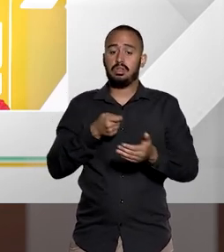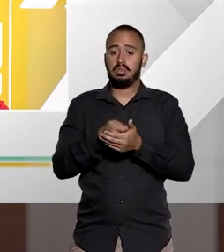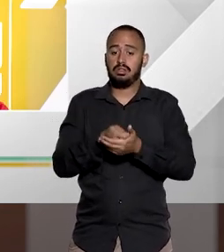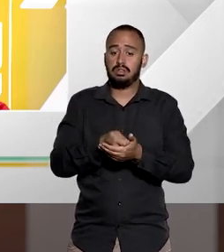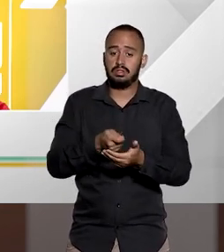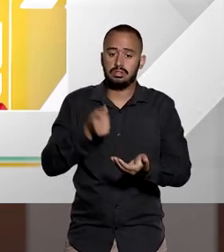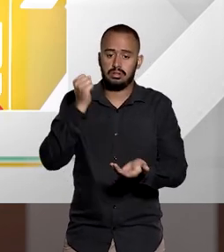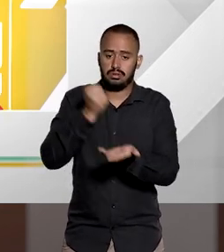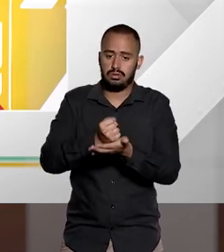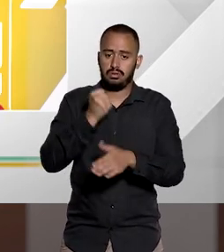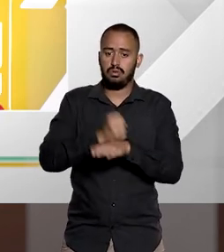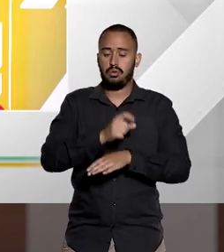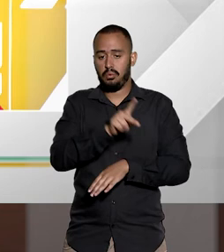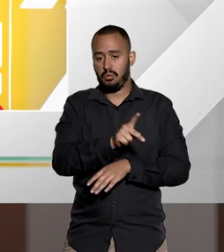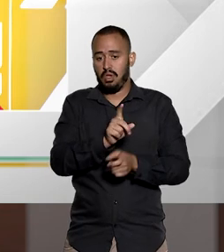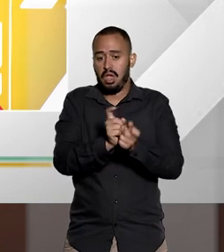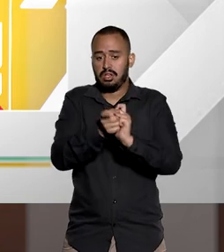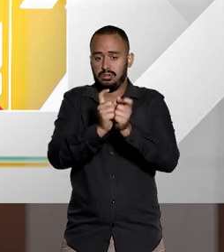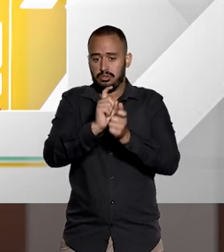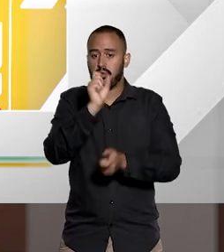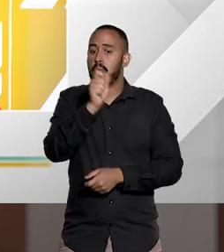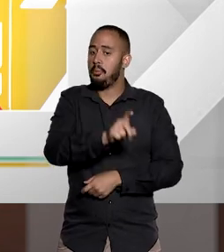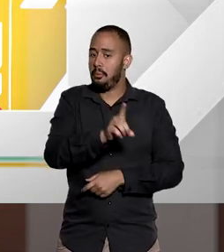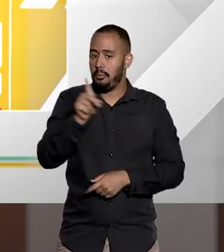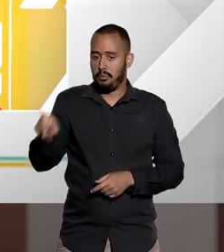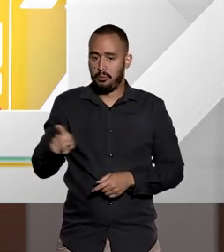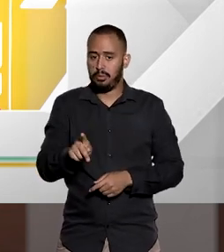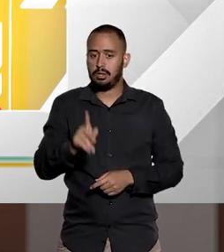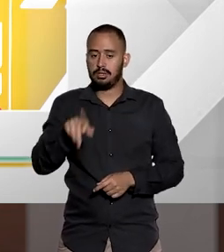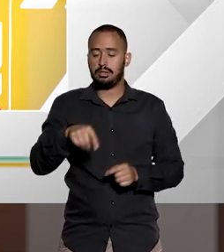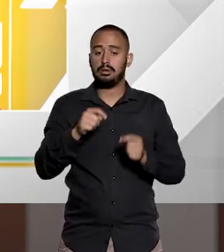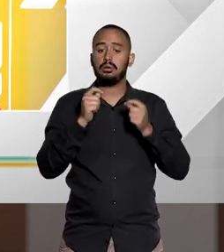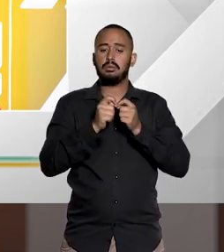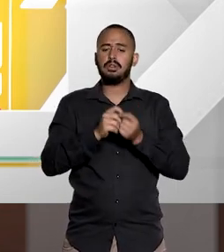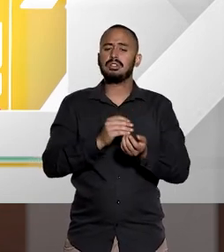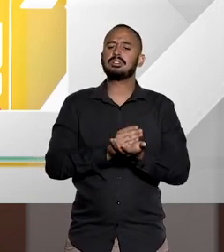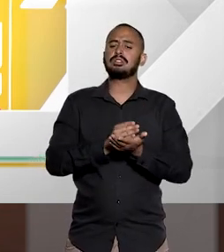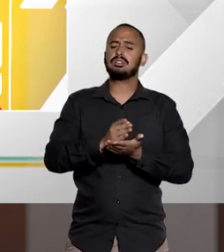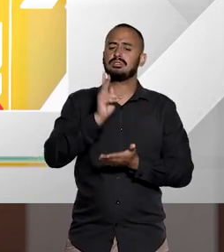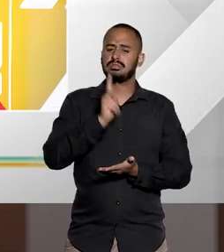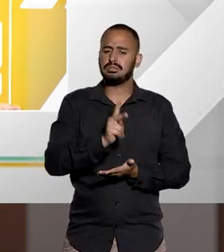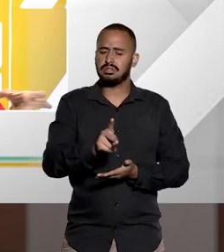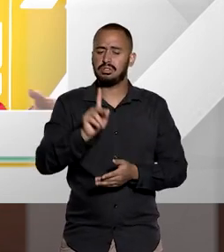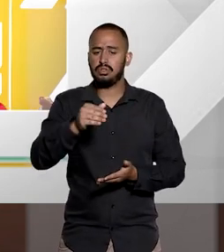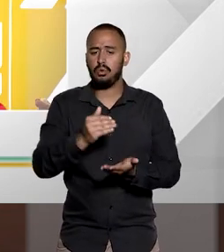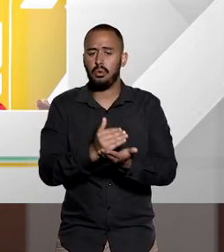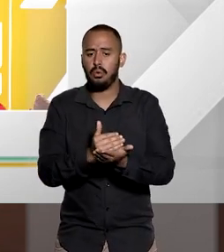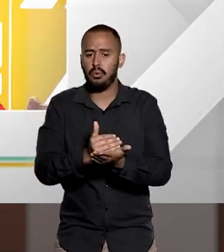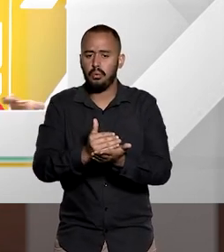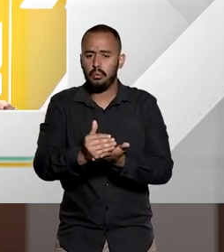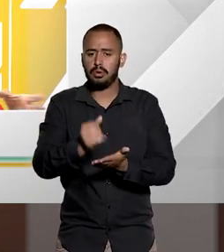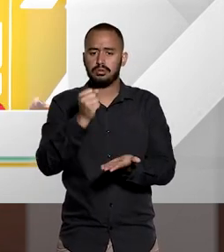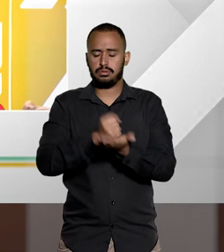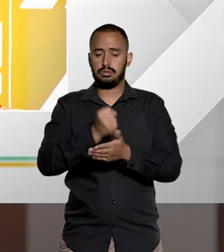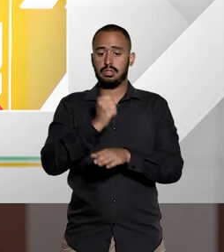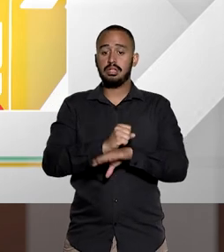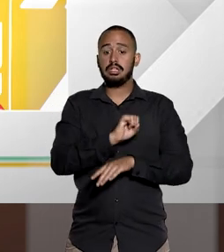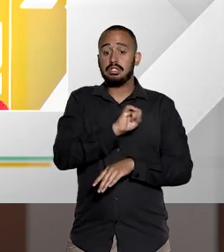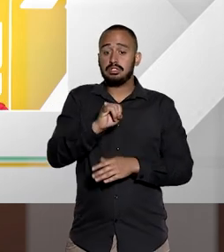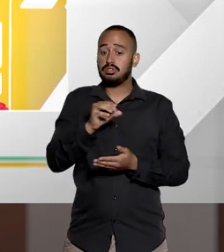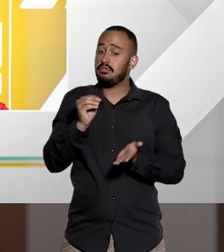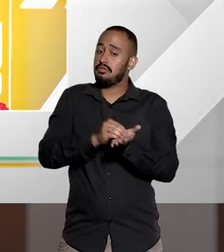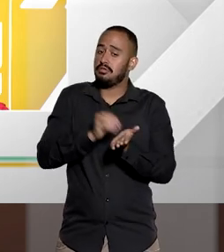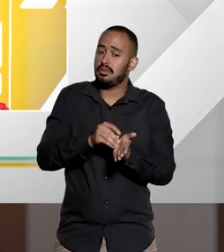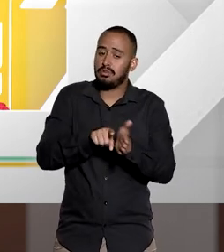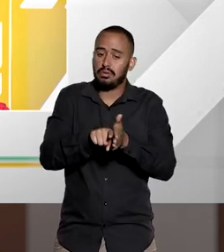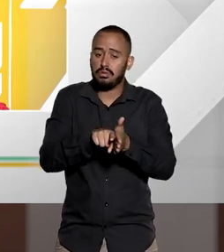com a administração pública, tem de se manter durante toda a execução do contrato? Ou seja, o que que acontece se essa regularidade